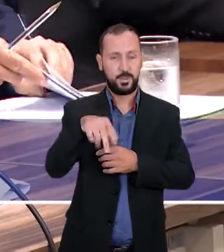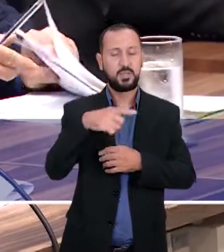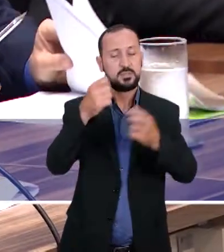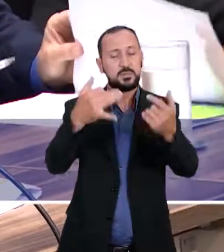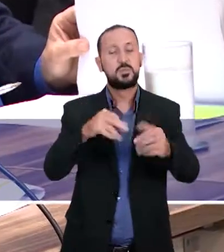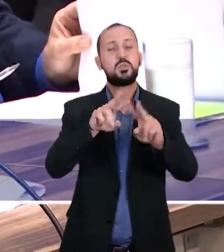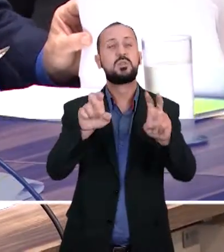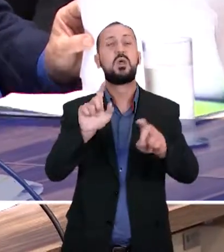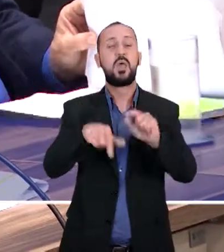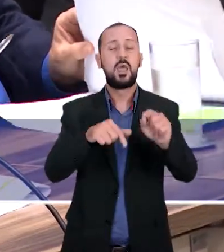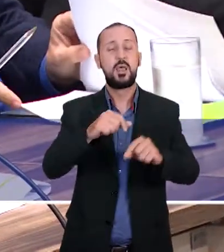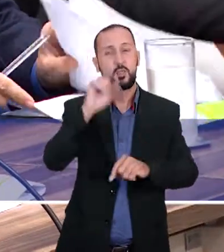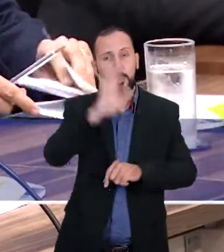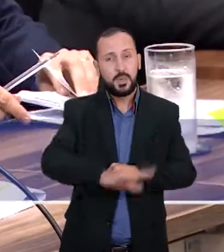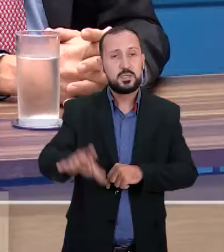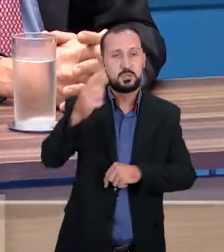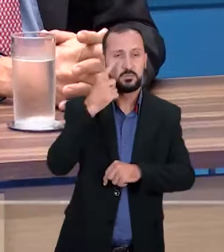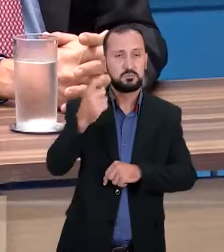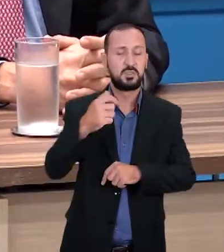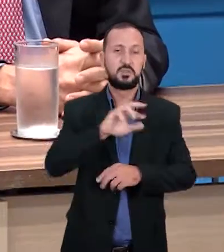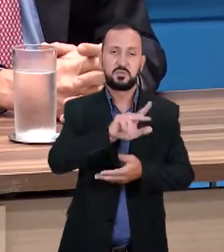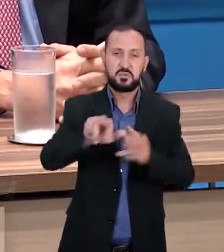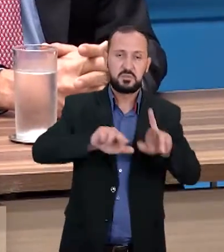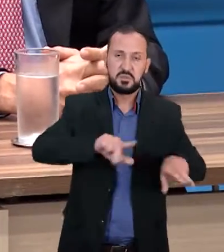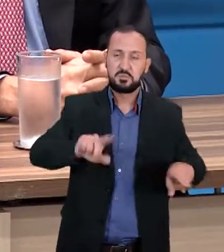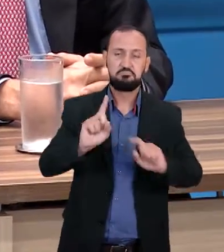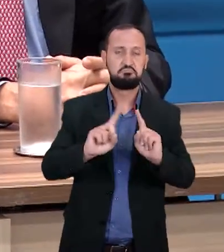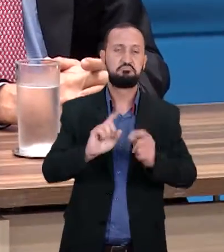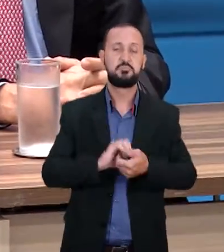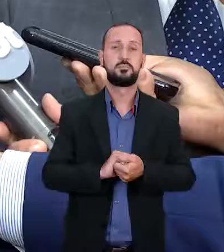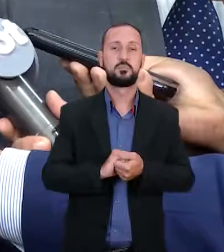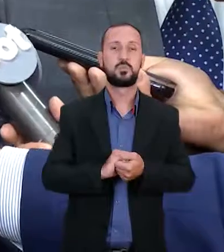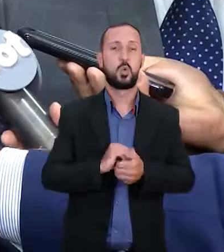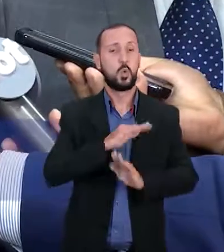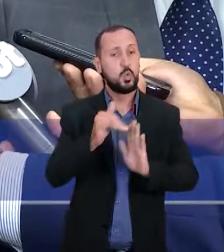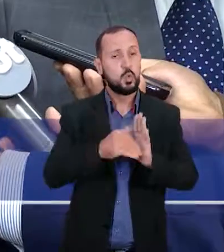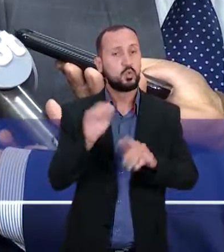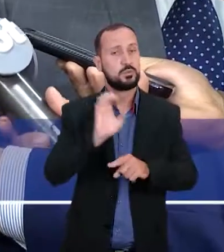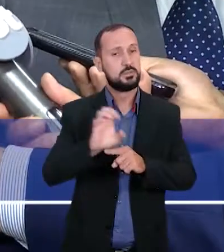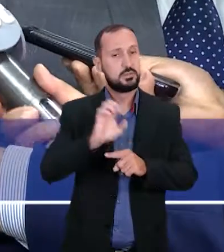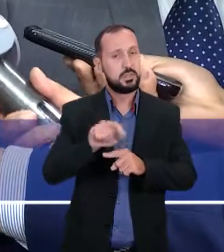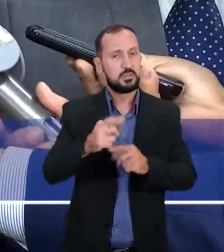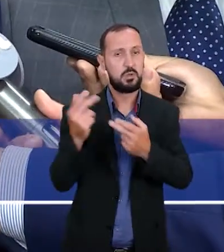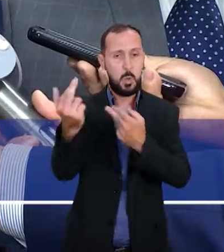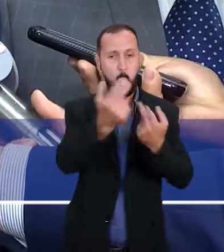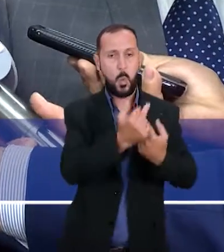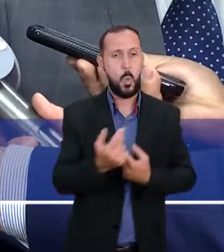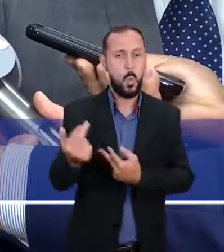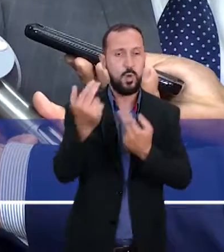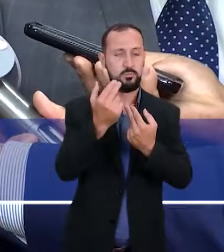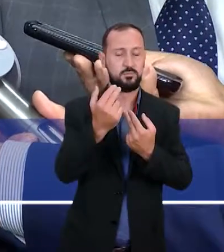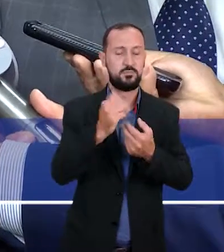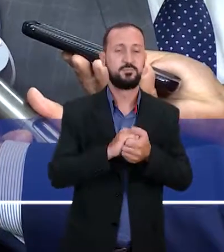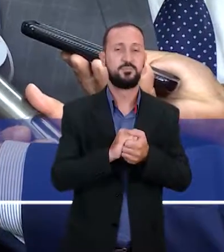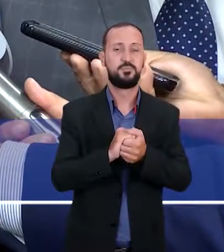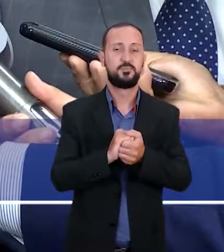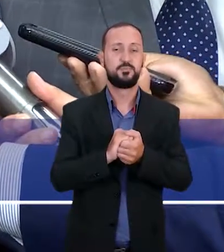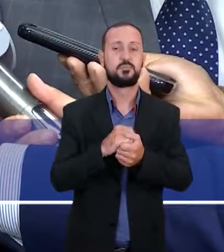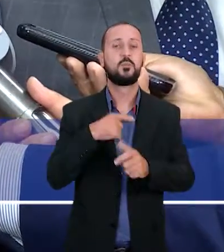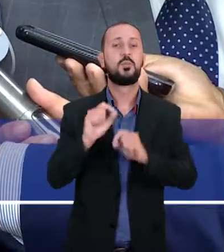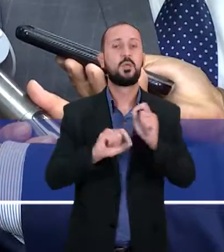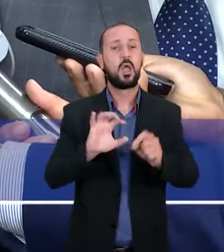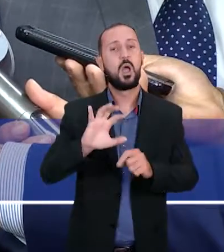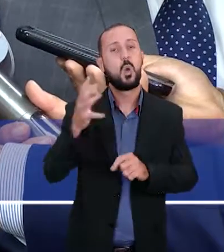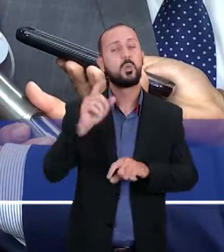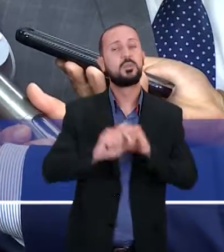sido abordada como interesse nacional, sem distinções entre os estados. Todos os estados da federação são iguais, tá? E